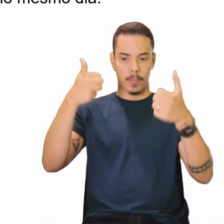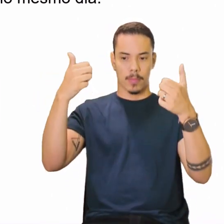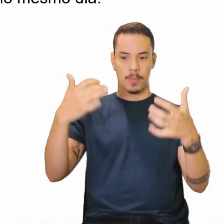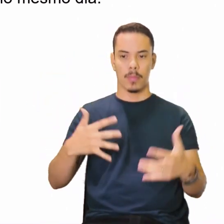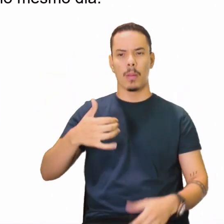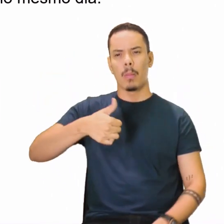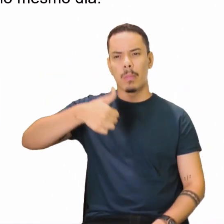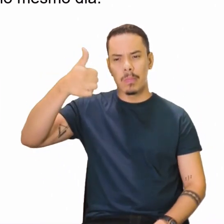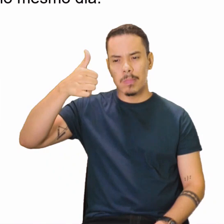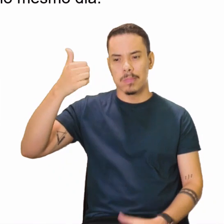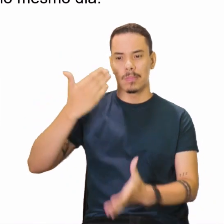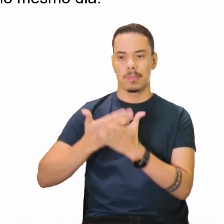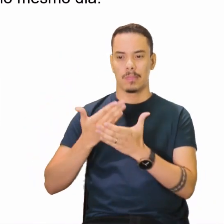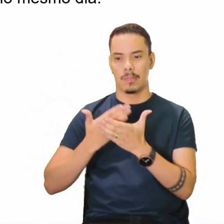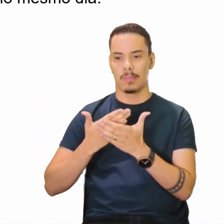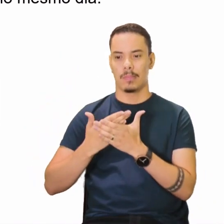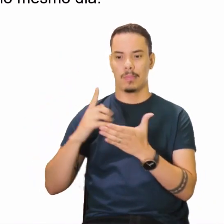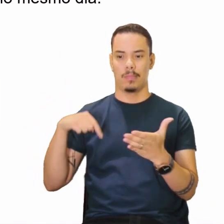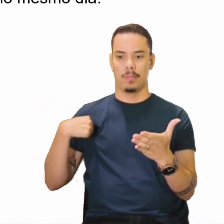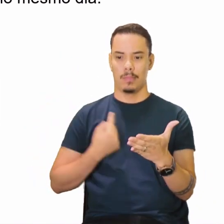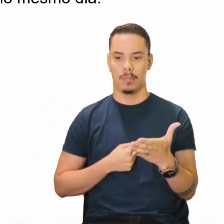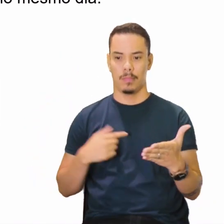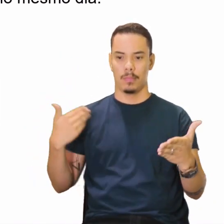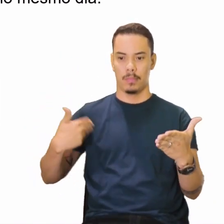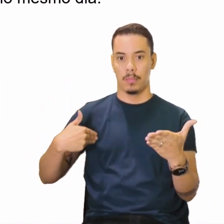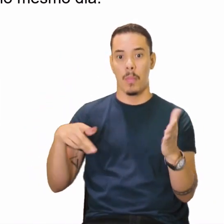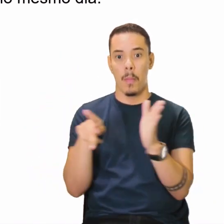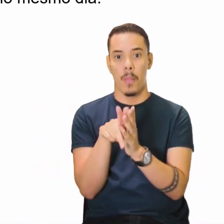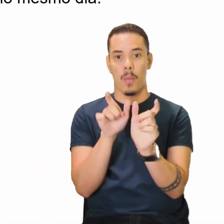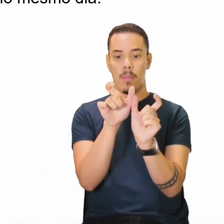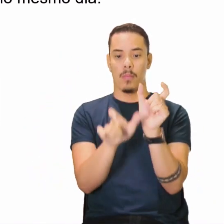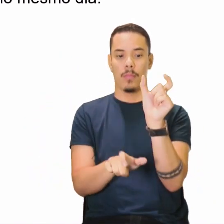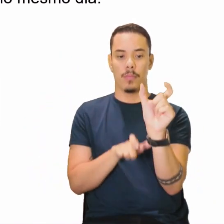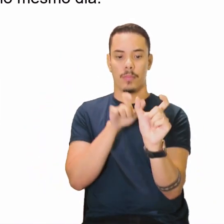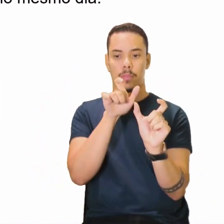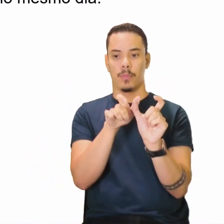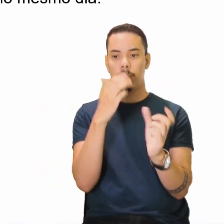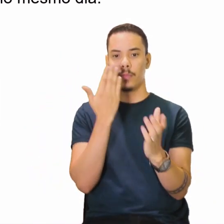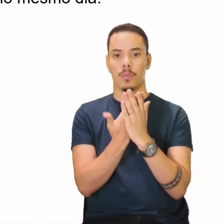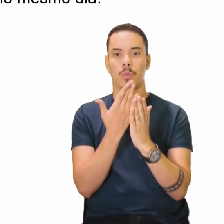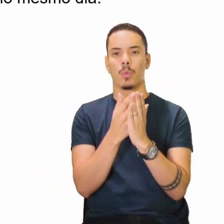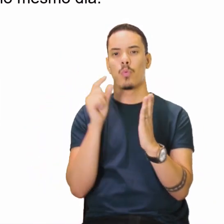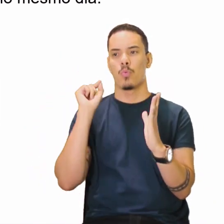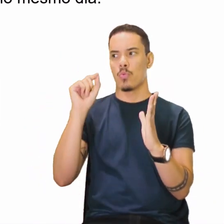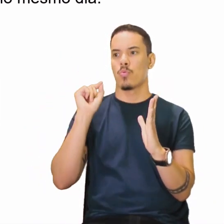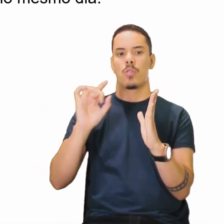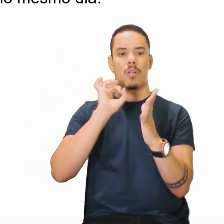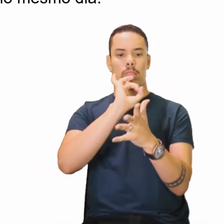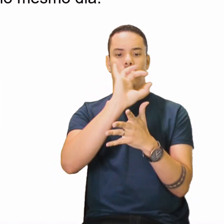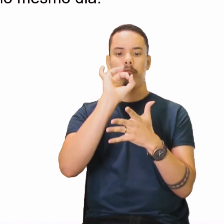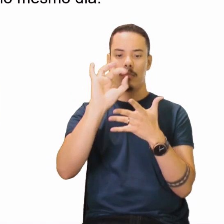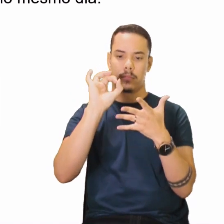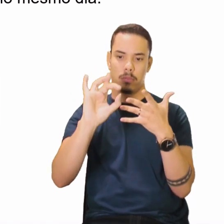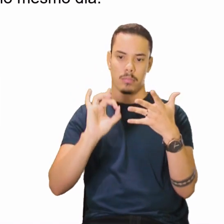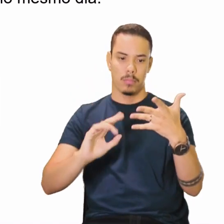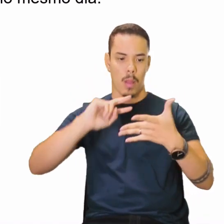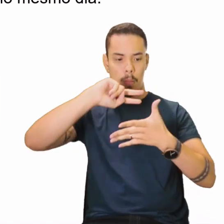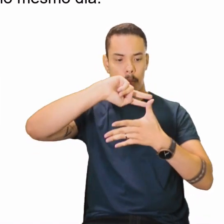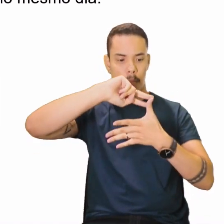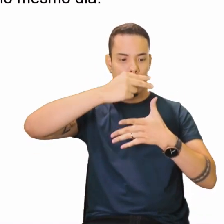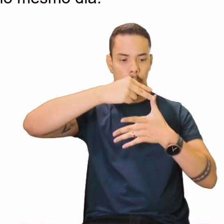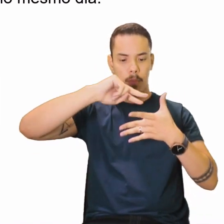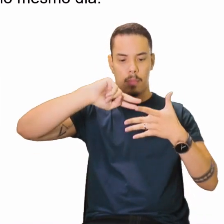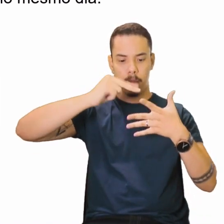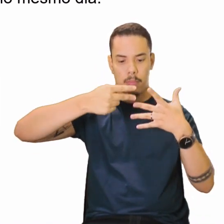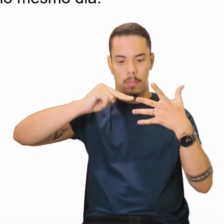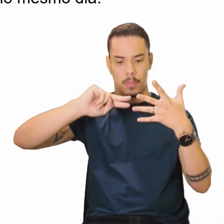primeira aula? Que nós estamos na classe morfológica, estudando o que significa cada palavra? Pois é. Então, aqui nós estamos